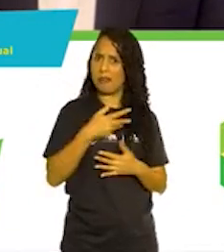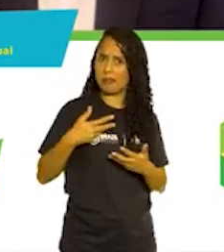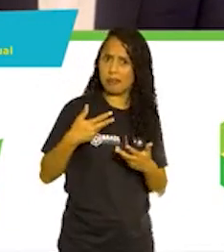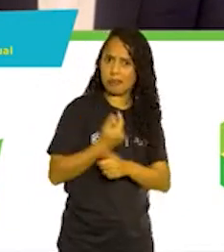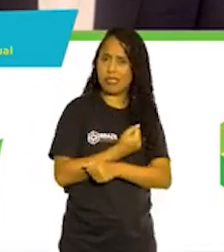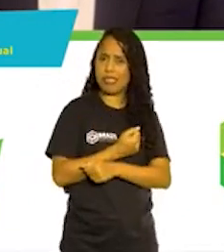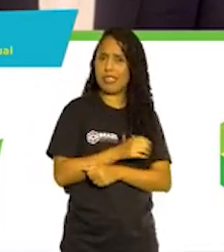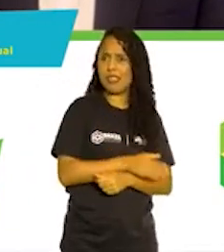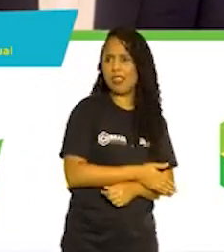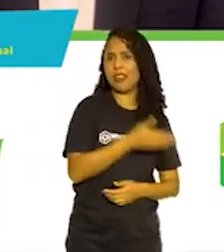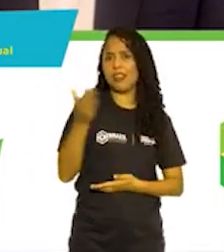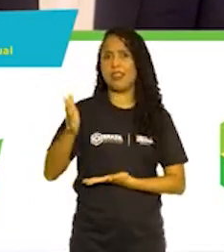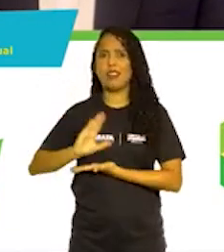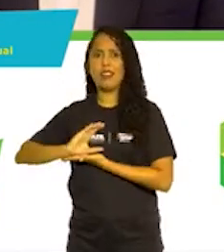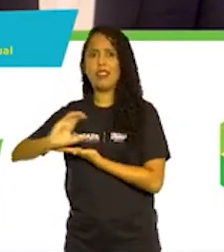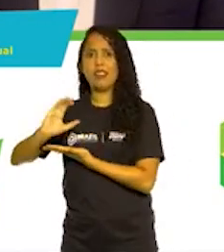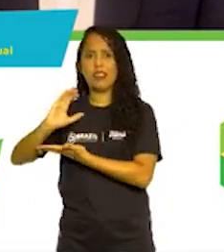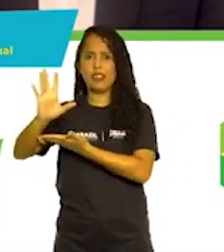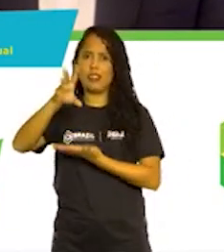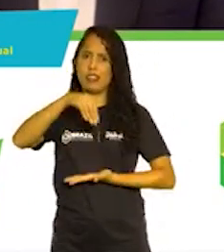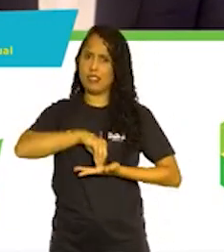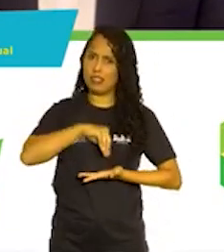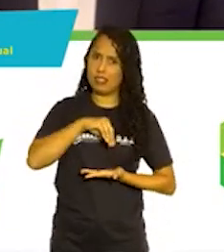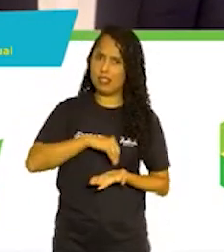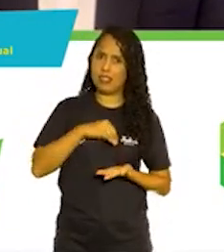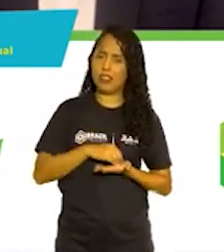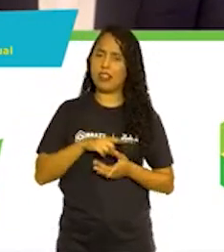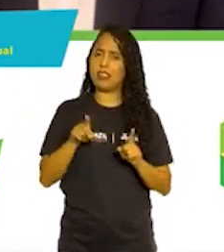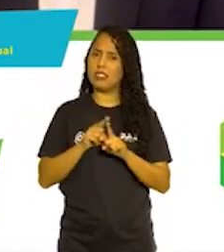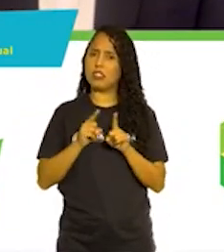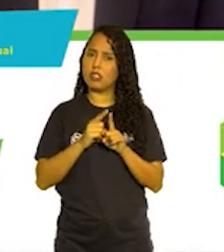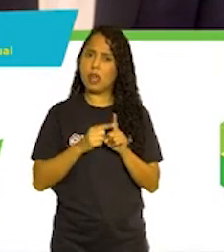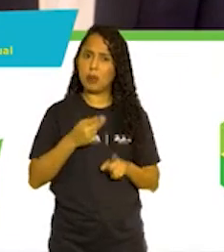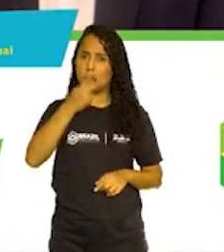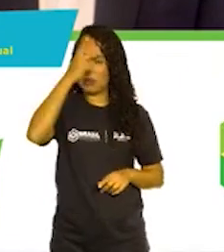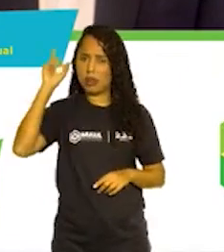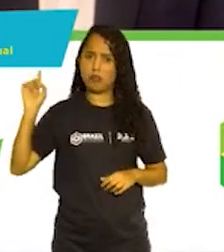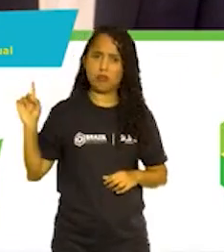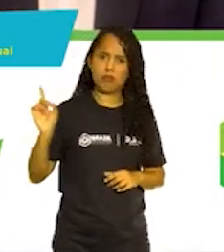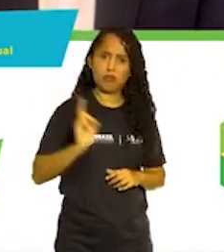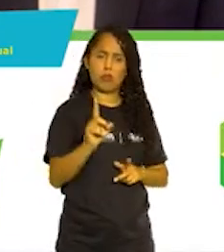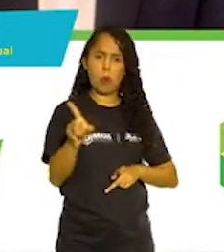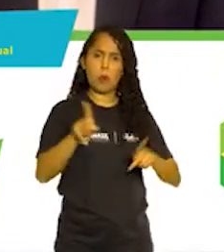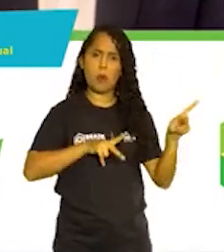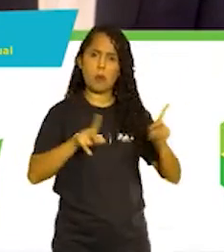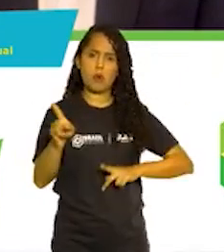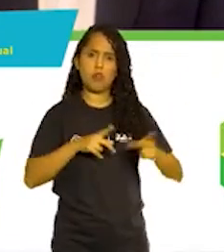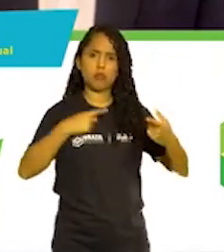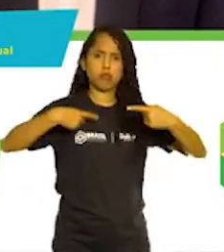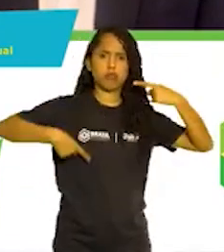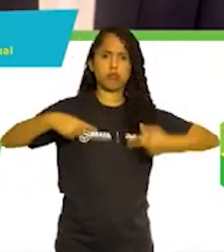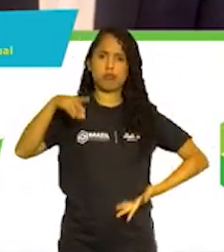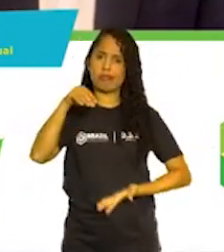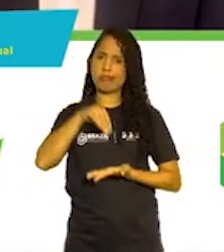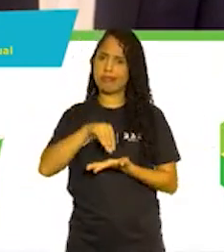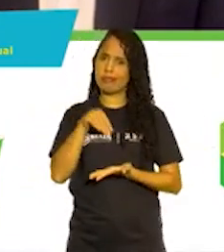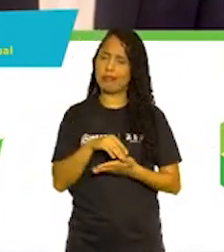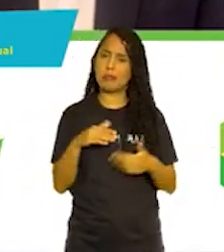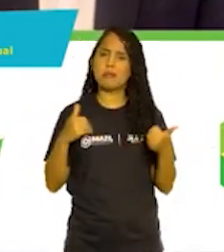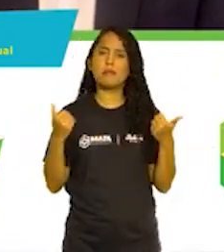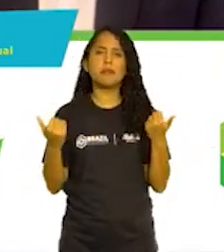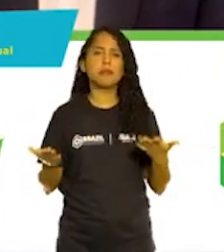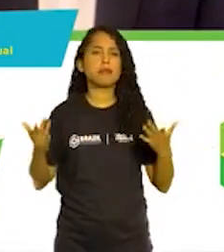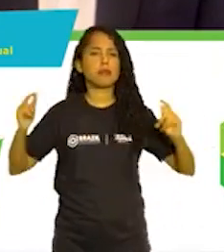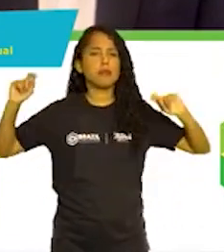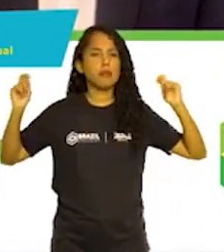que a participação nesse debate da sociedade no orçamento. Então, PB, teremos algum